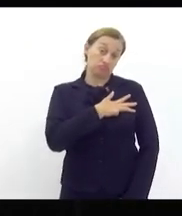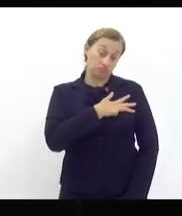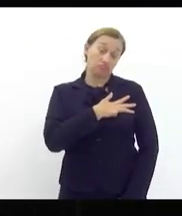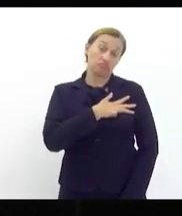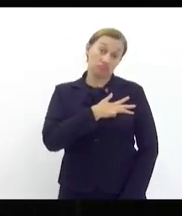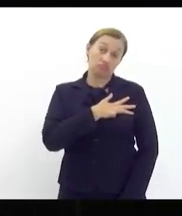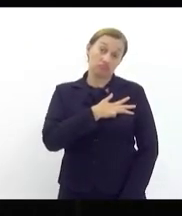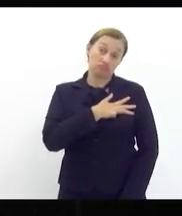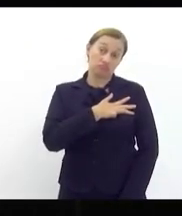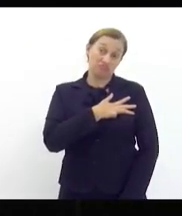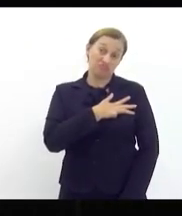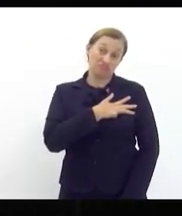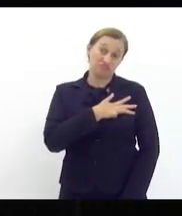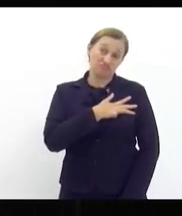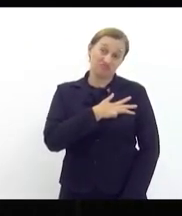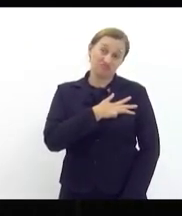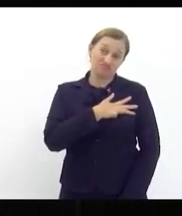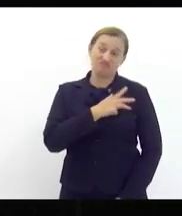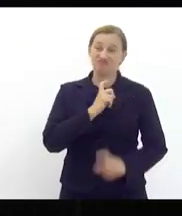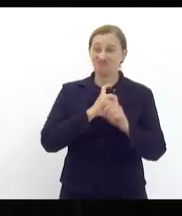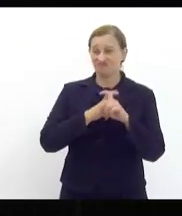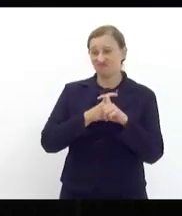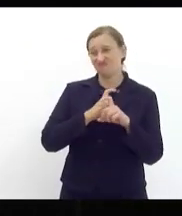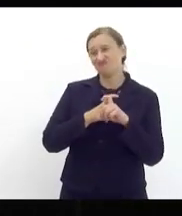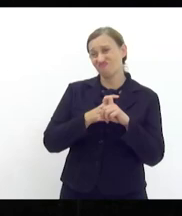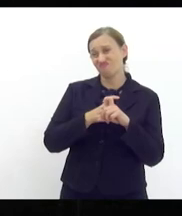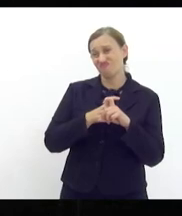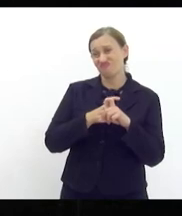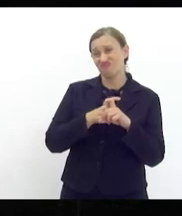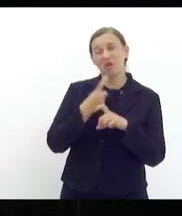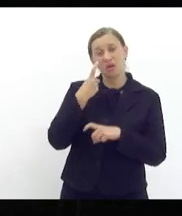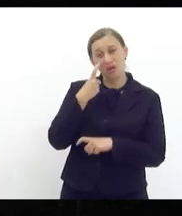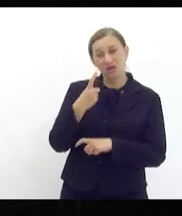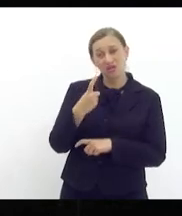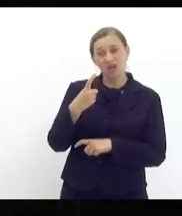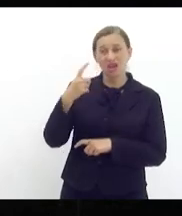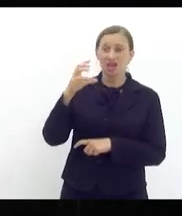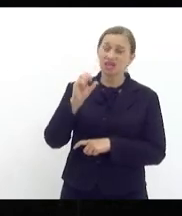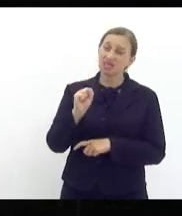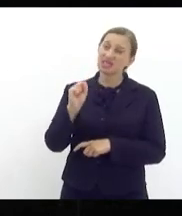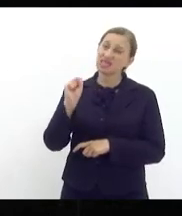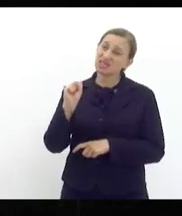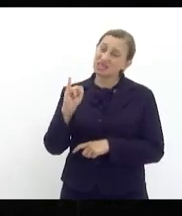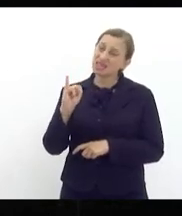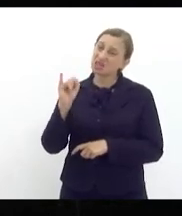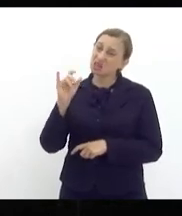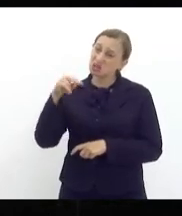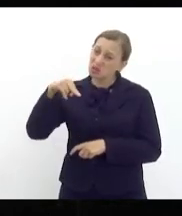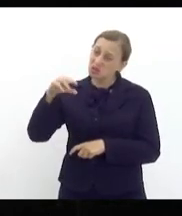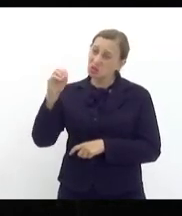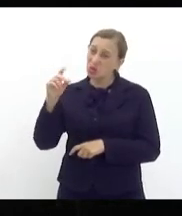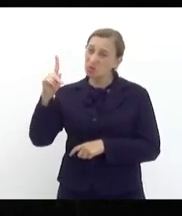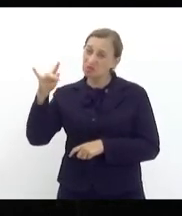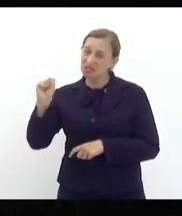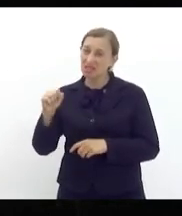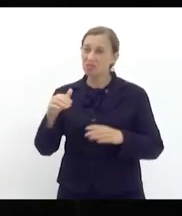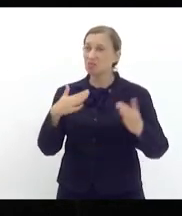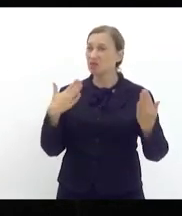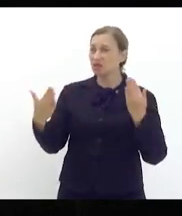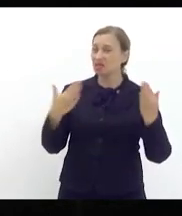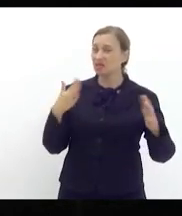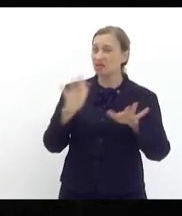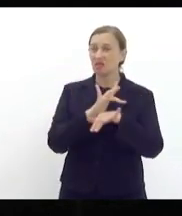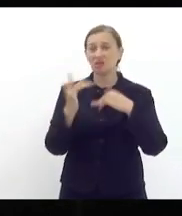é a favor de nazismo olha o que a gente viu em Sinop e depois associa na rede social vai